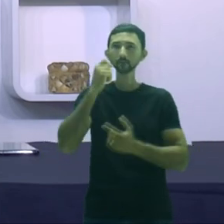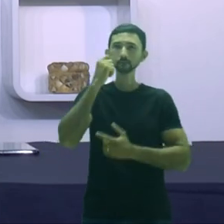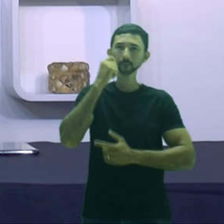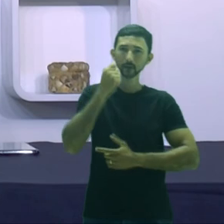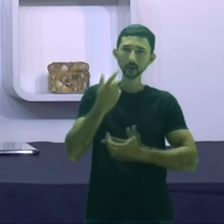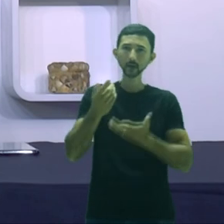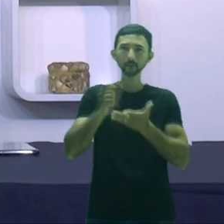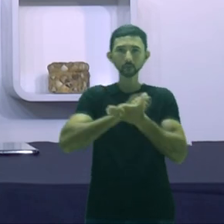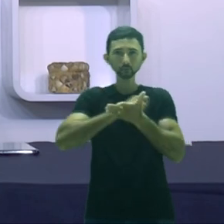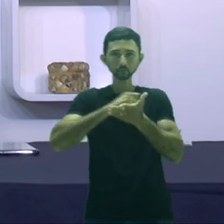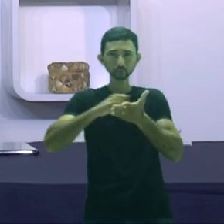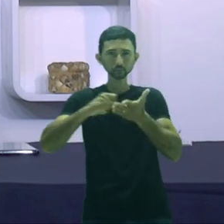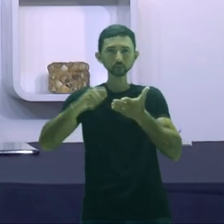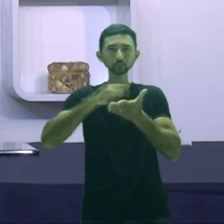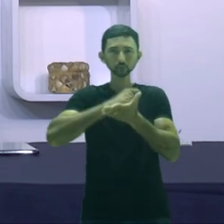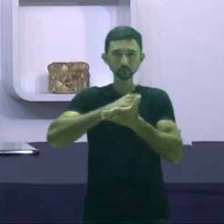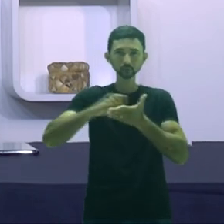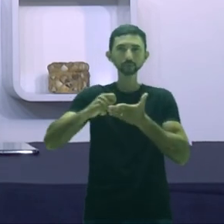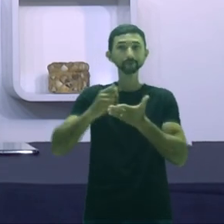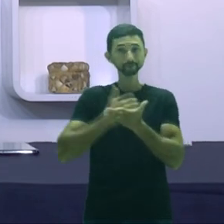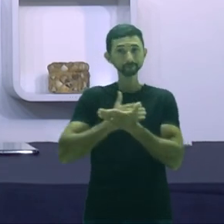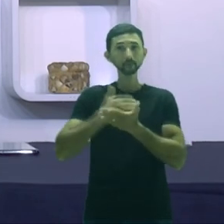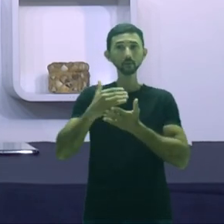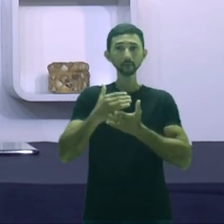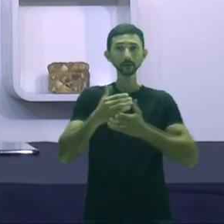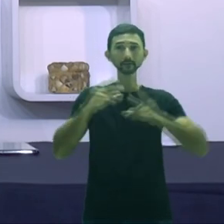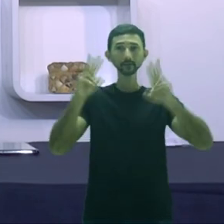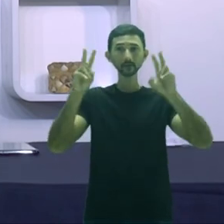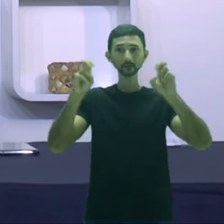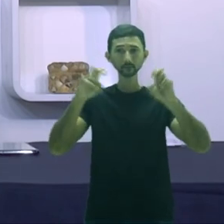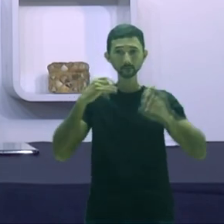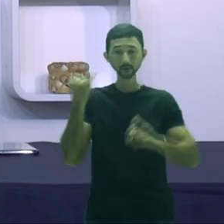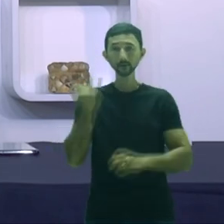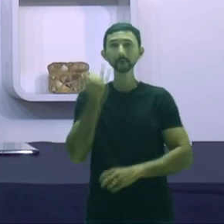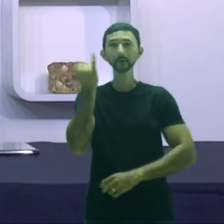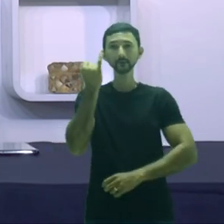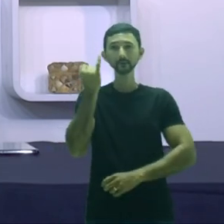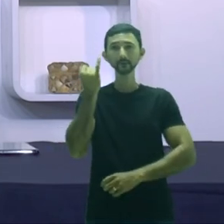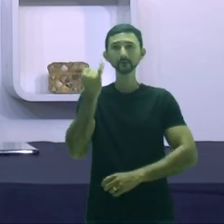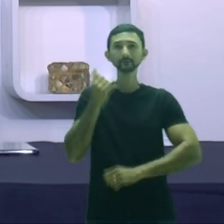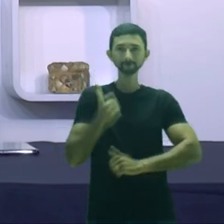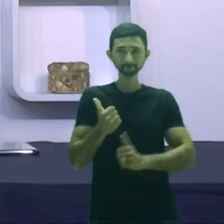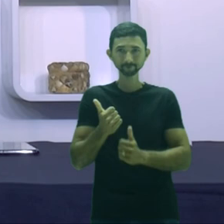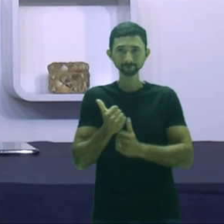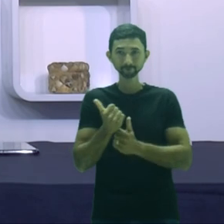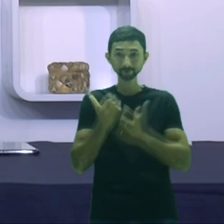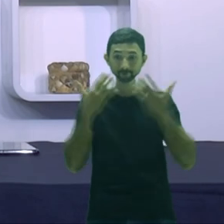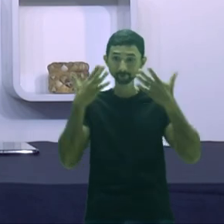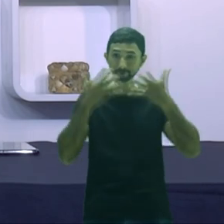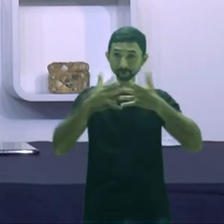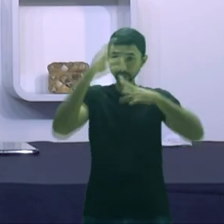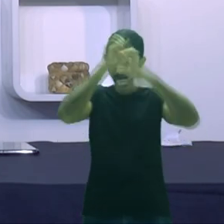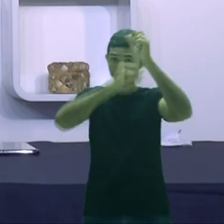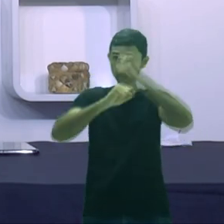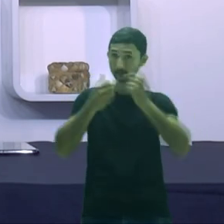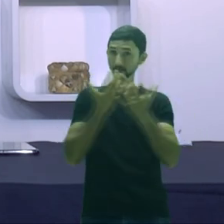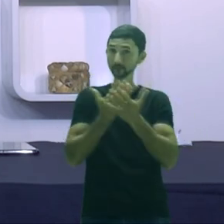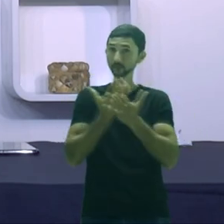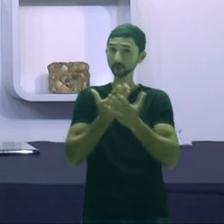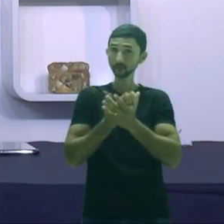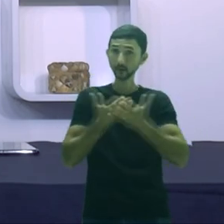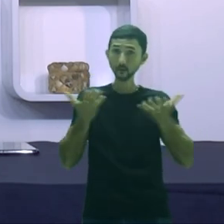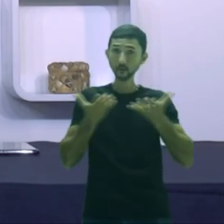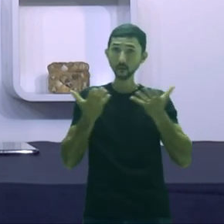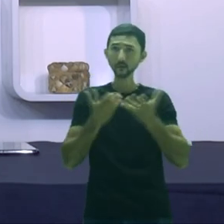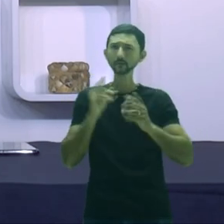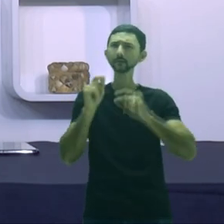e comece a fazer as anotações aí, que esse assunto é muito importante. Ah, o objeto de conhecimento que nós vamos trabalhar